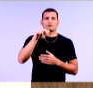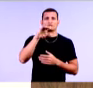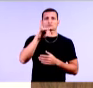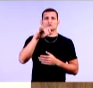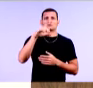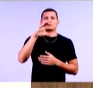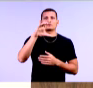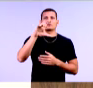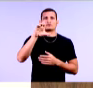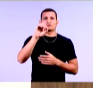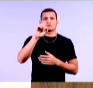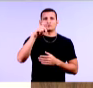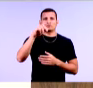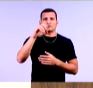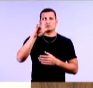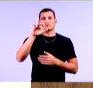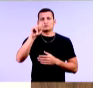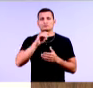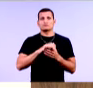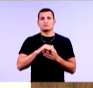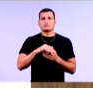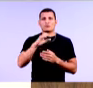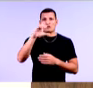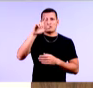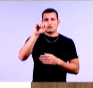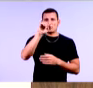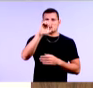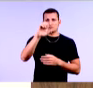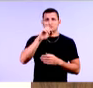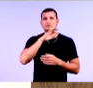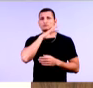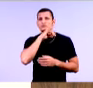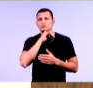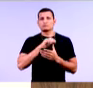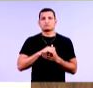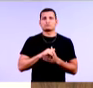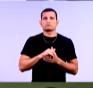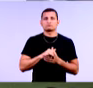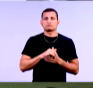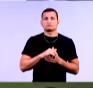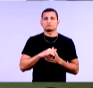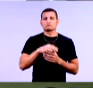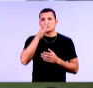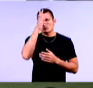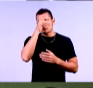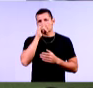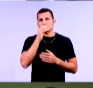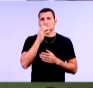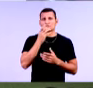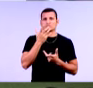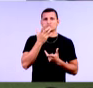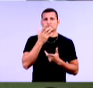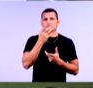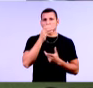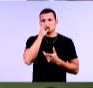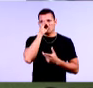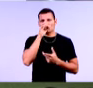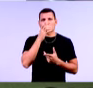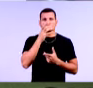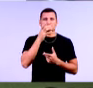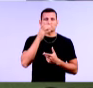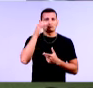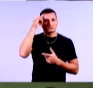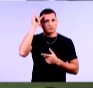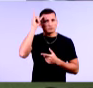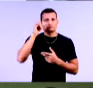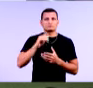Animal, classe animal. Os objetos, o porco, galinha e a vaca. Perfeito, perfeito, perfeito. Olha aí, o pessoal está fazendo bem, hein? E a